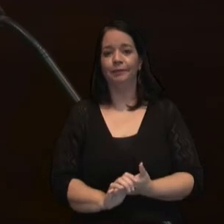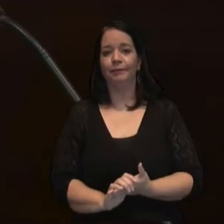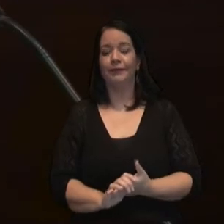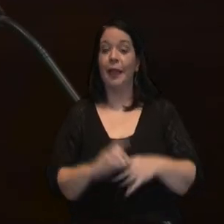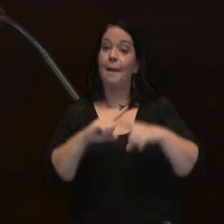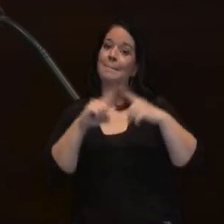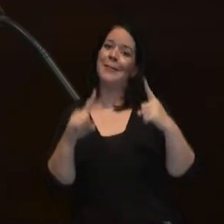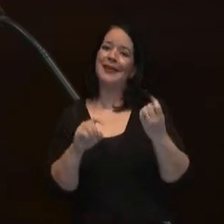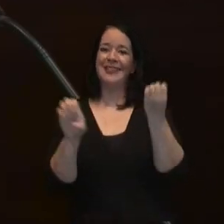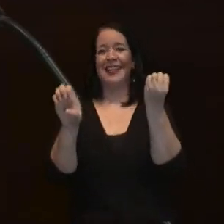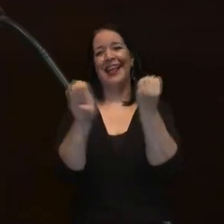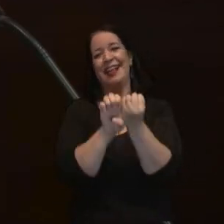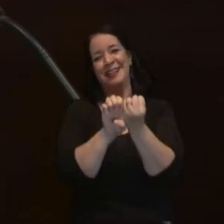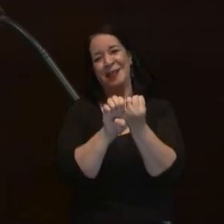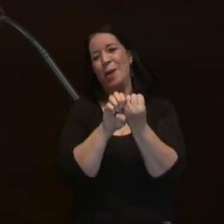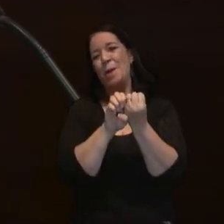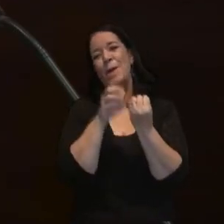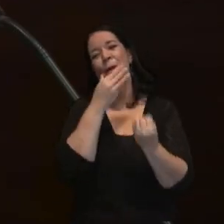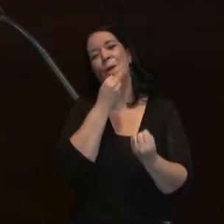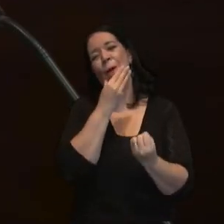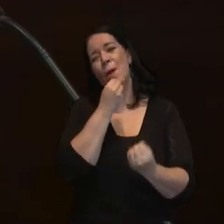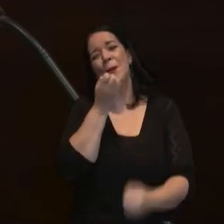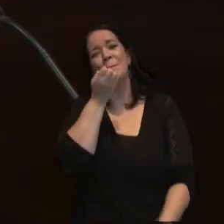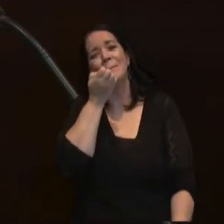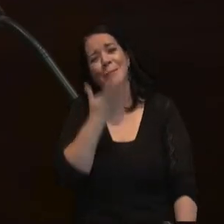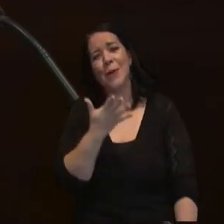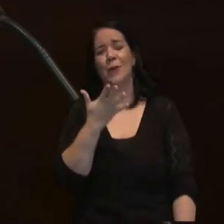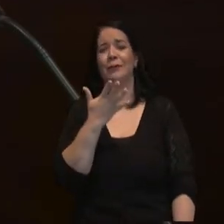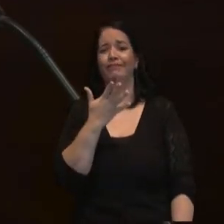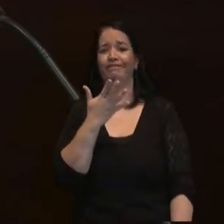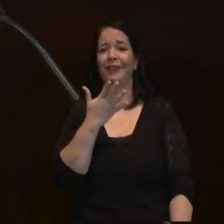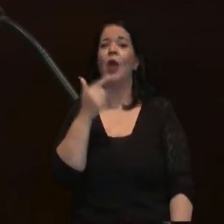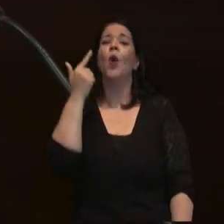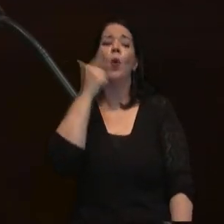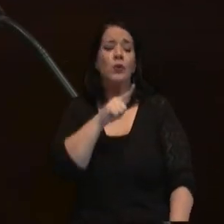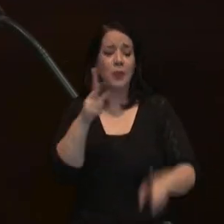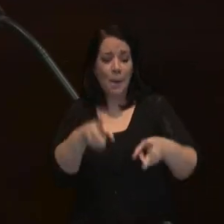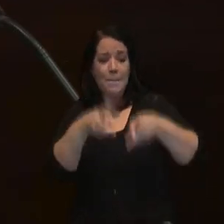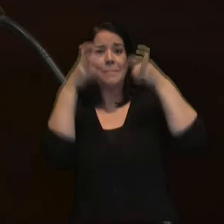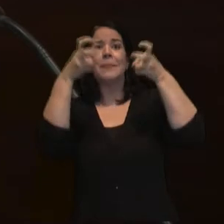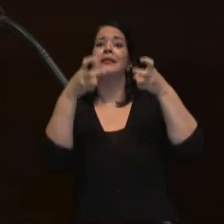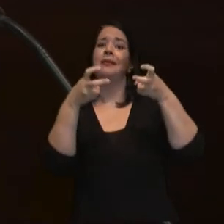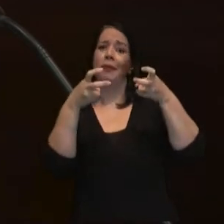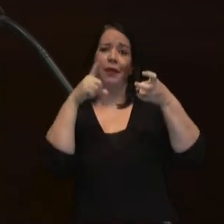das realidades ameaçadoras desta vida. Eliseu então